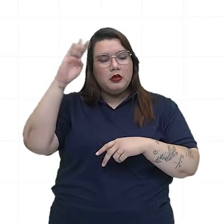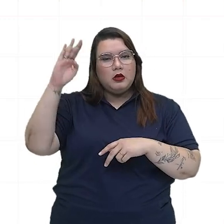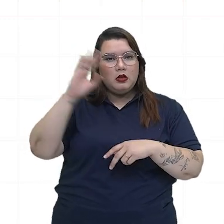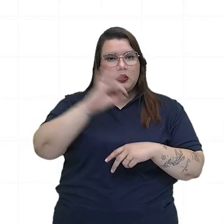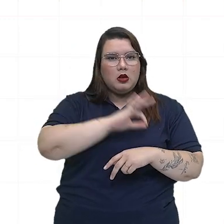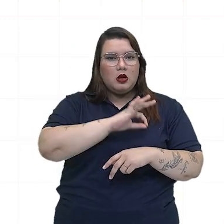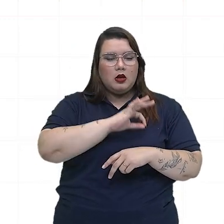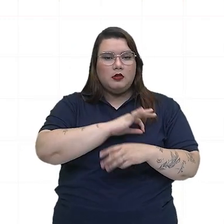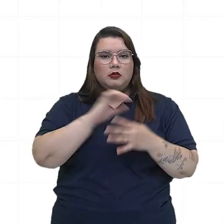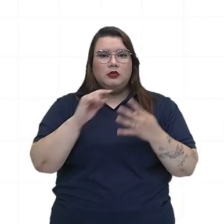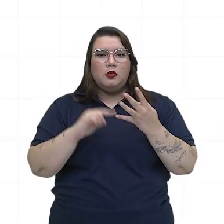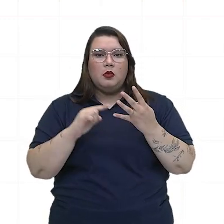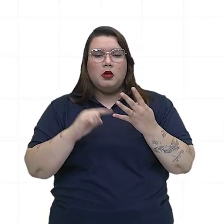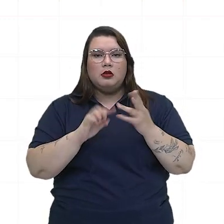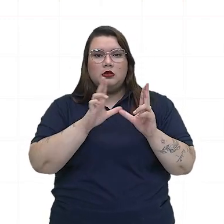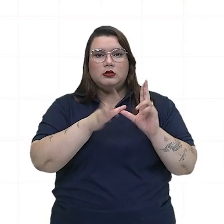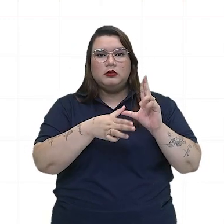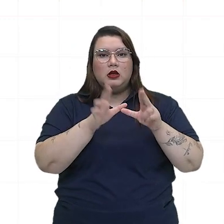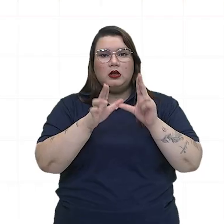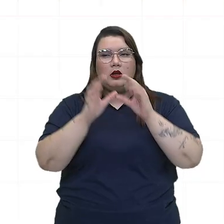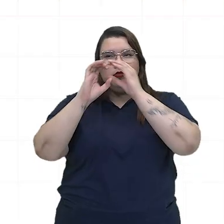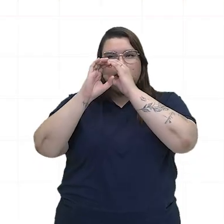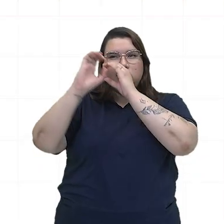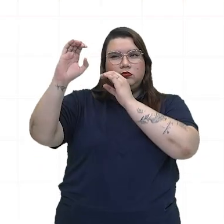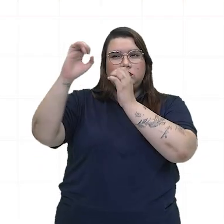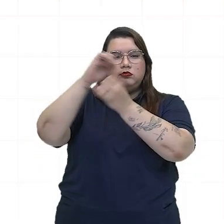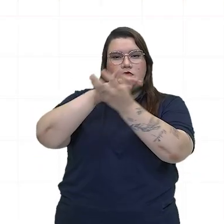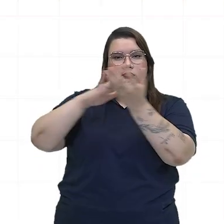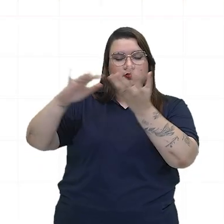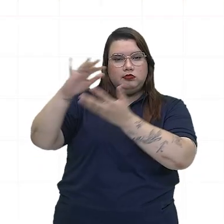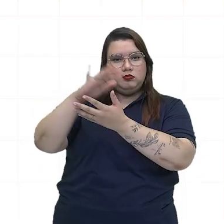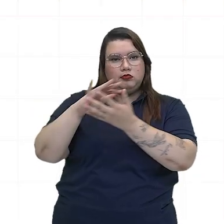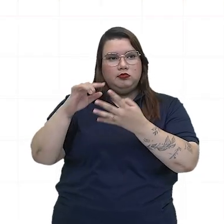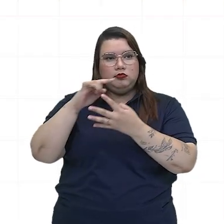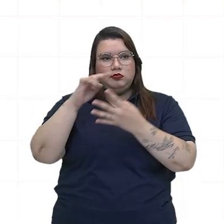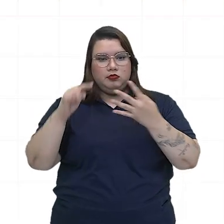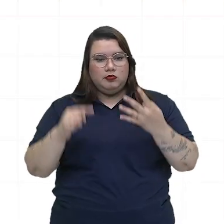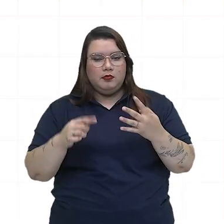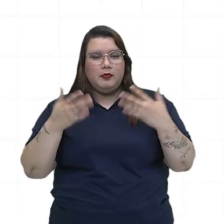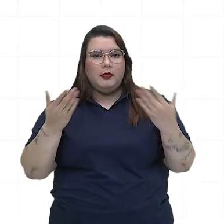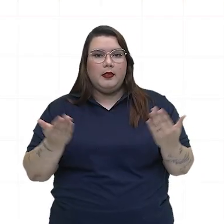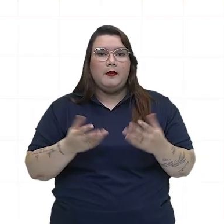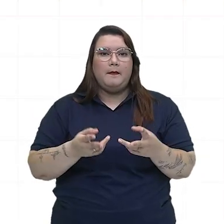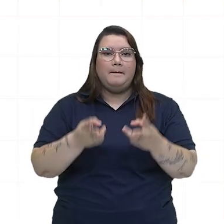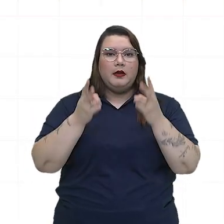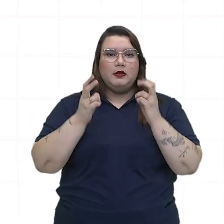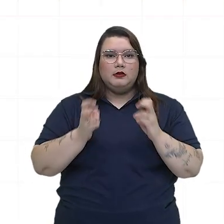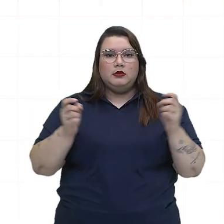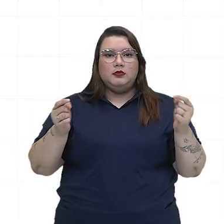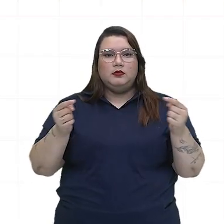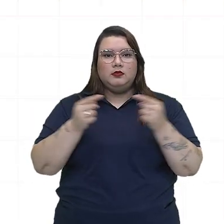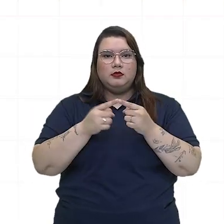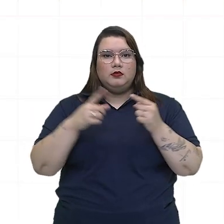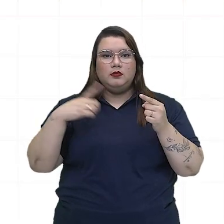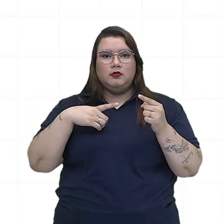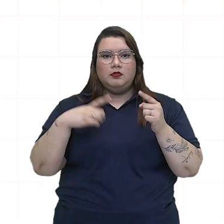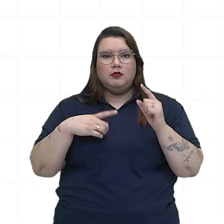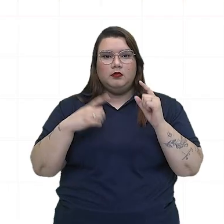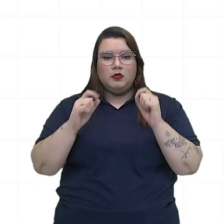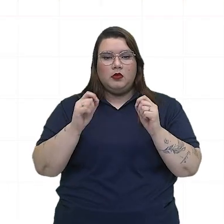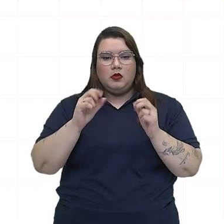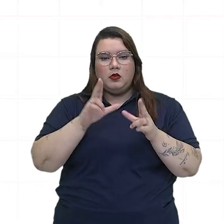imagem, observem aí, na órbita da Terra, nós temos aí a presença de